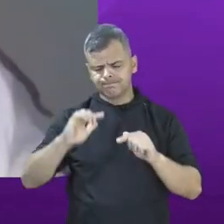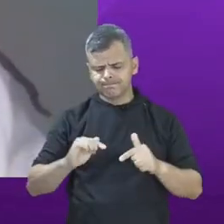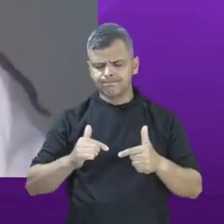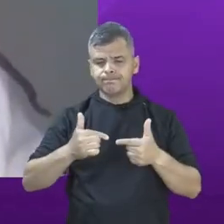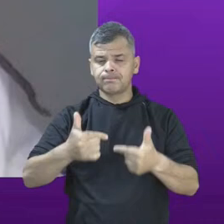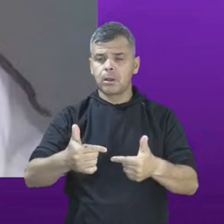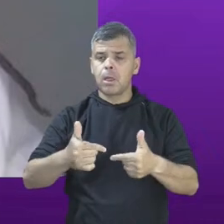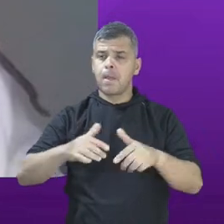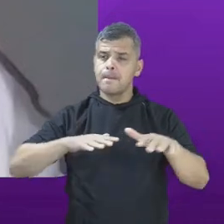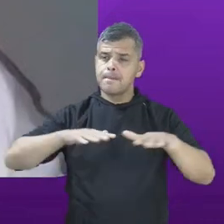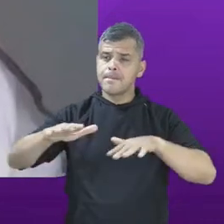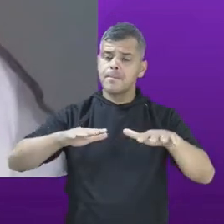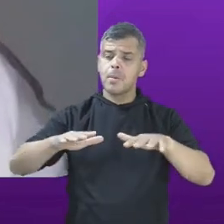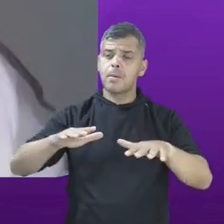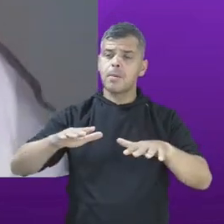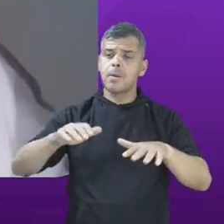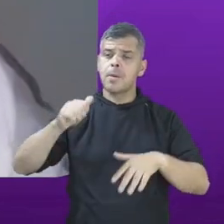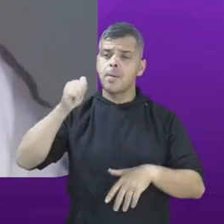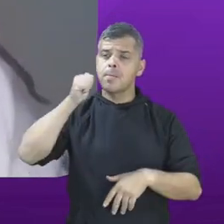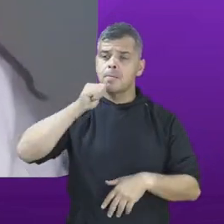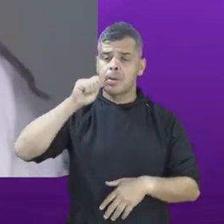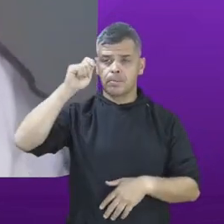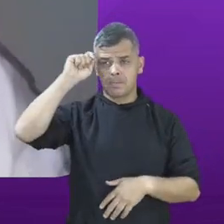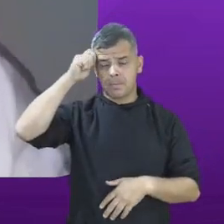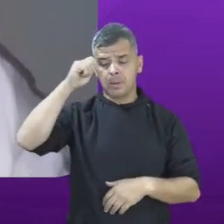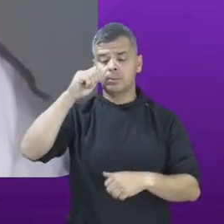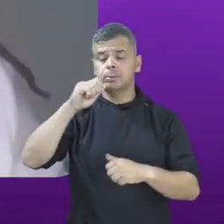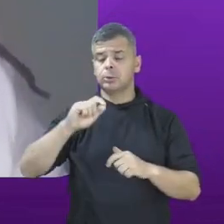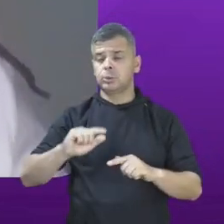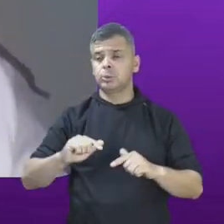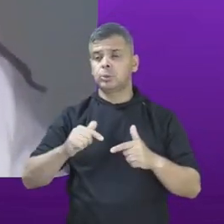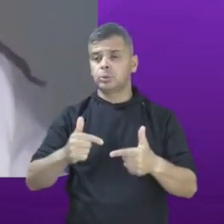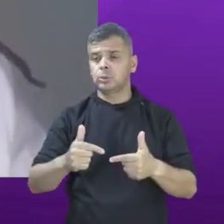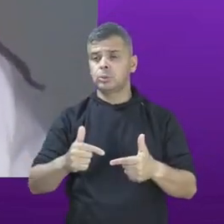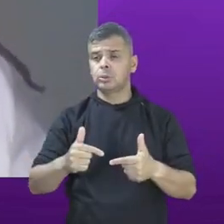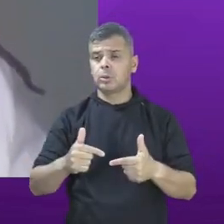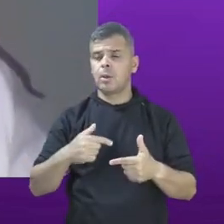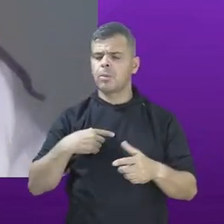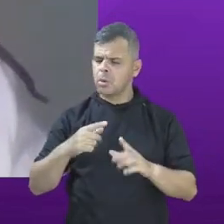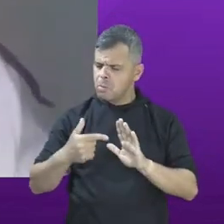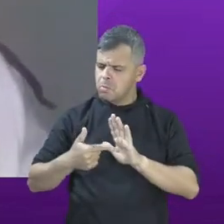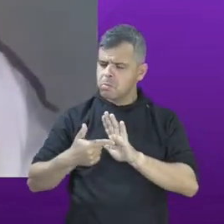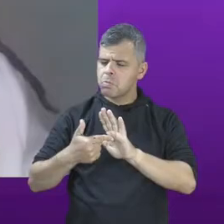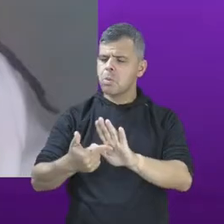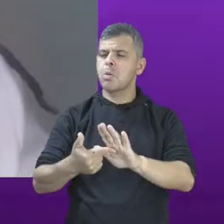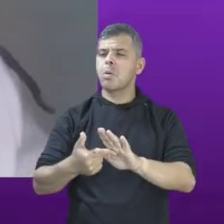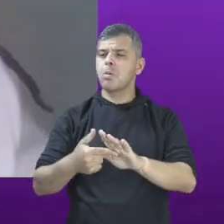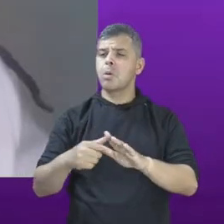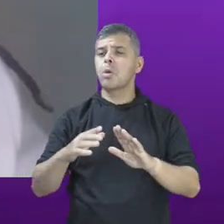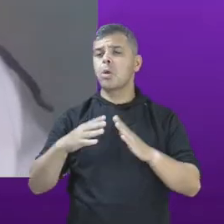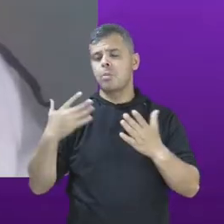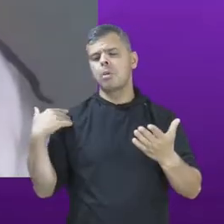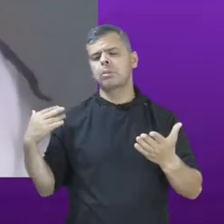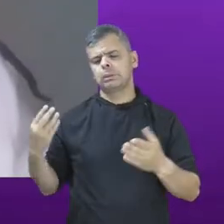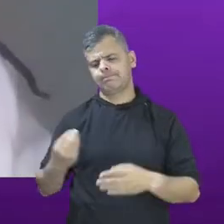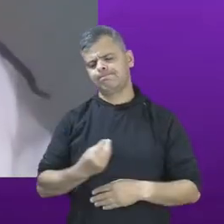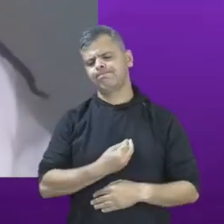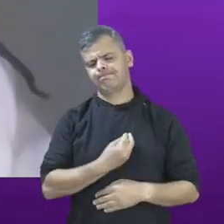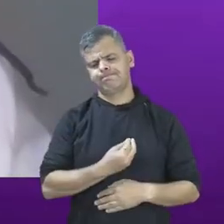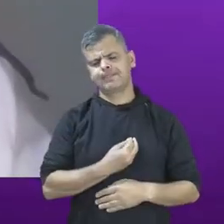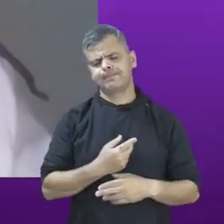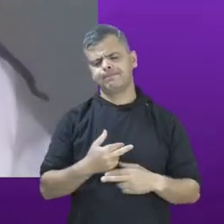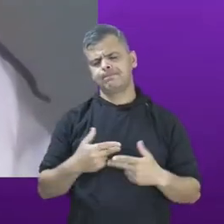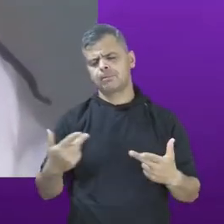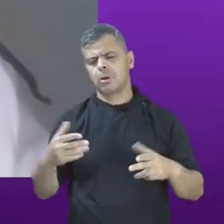dos movimentos de mulheres negras, é um tema que cada vez mais ganha a cena, embora ainda a gente esteja longe de